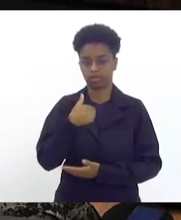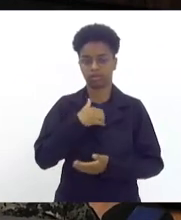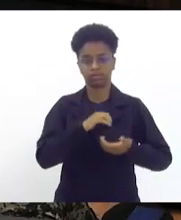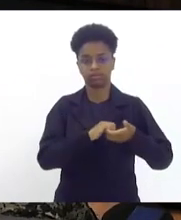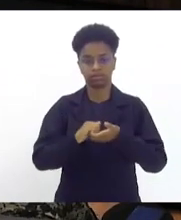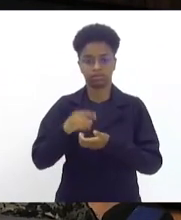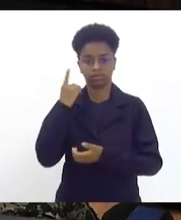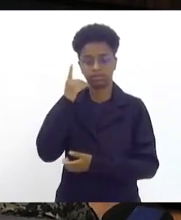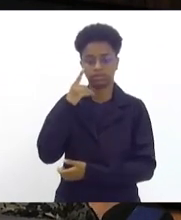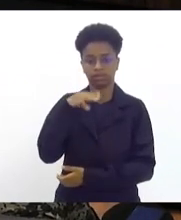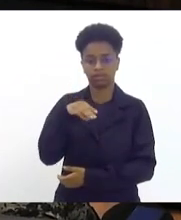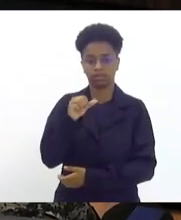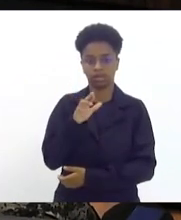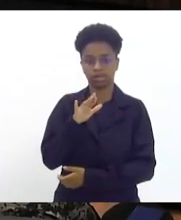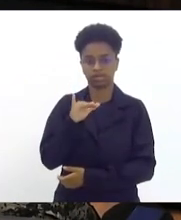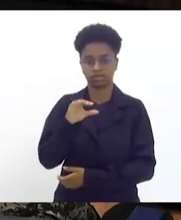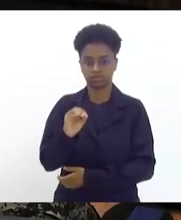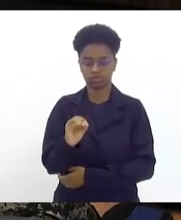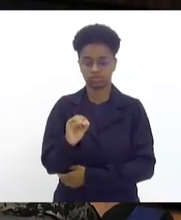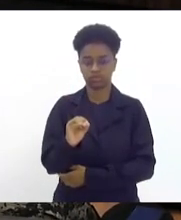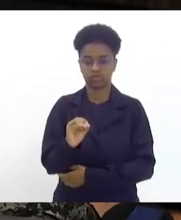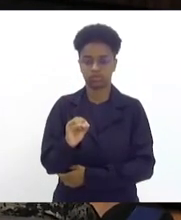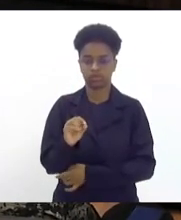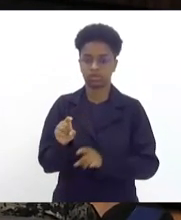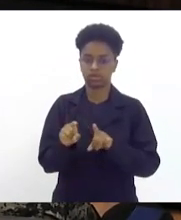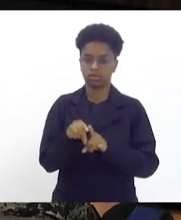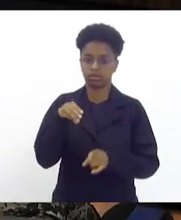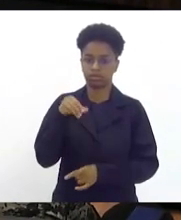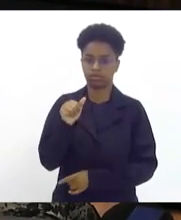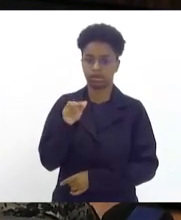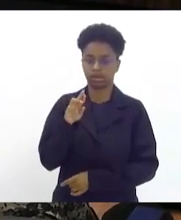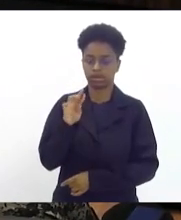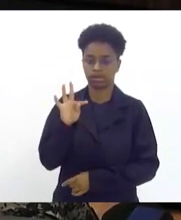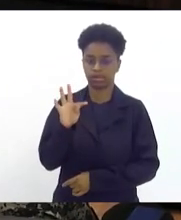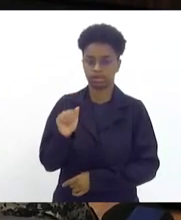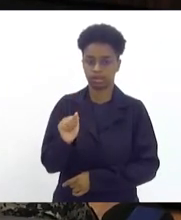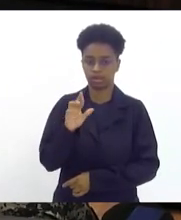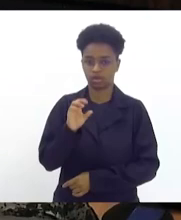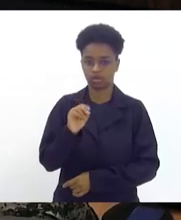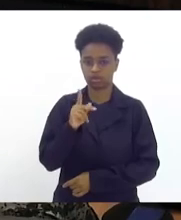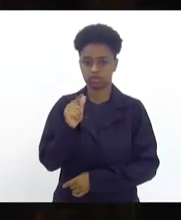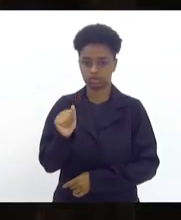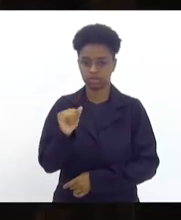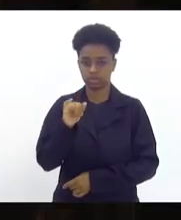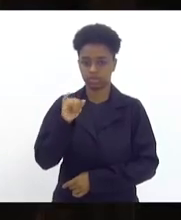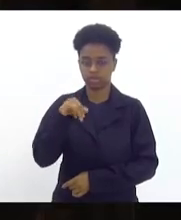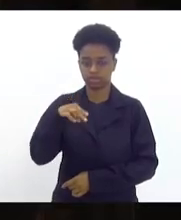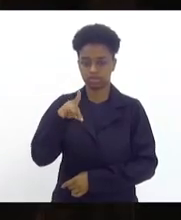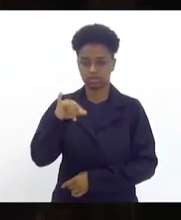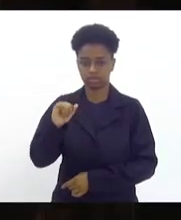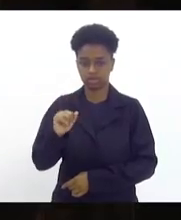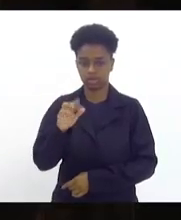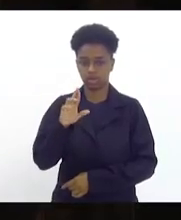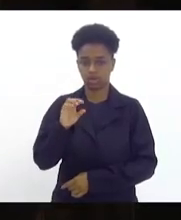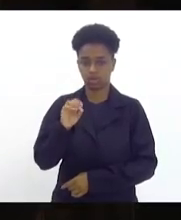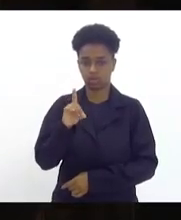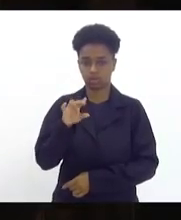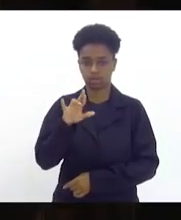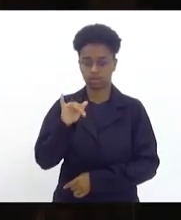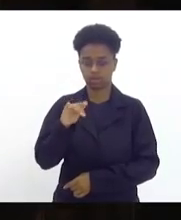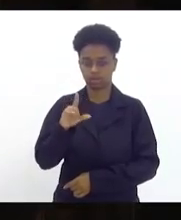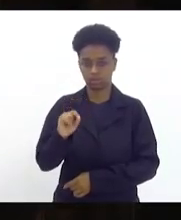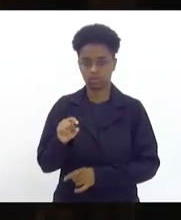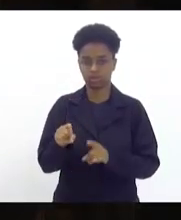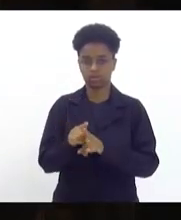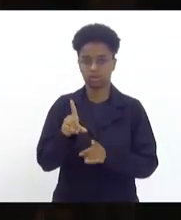Deputado Márcio Gualberto deputada Marta Rocha Deputado índia armenal Deputado Rodrigo Amorim Deputado Vereador